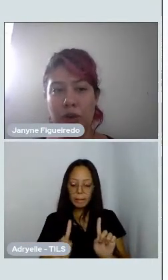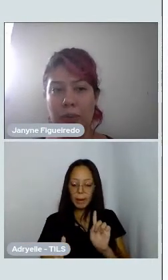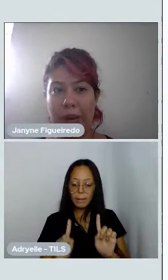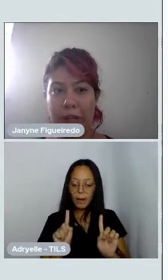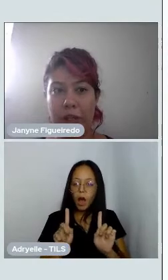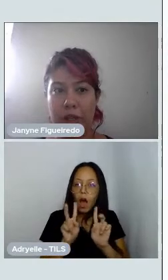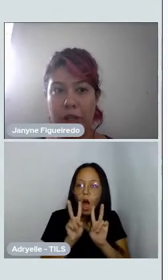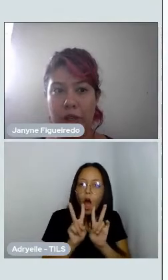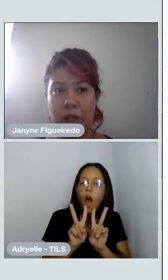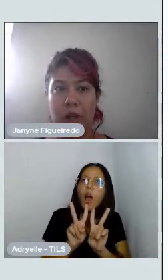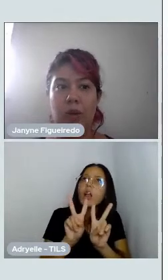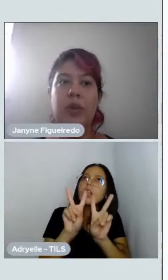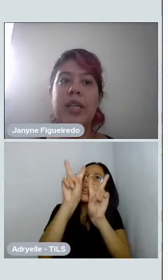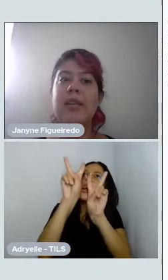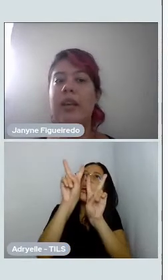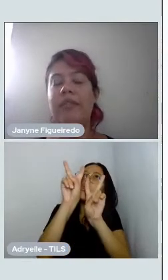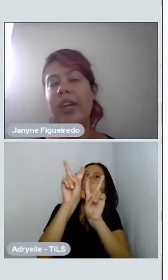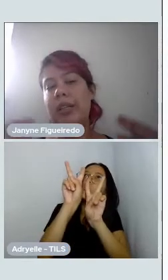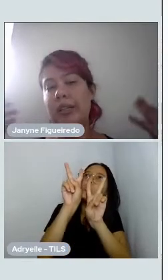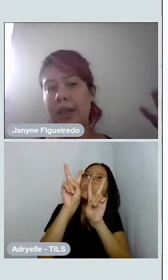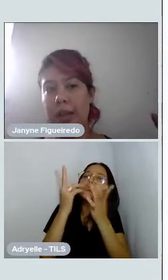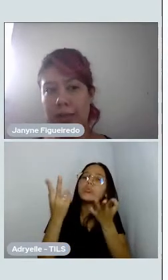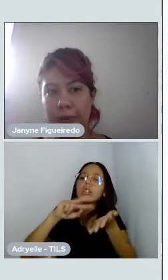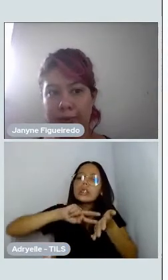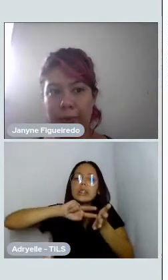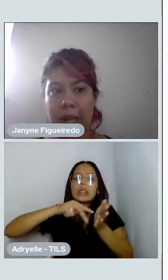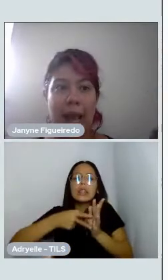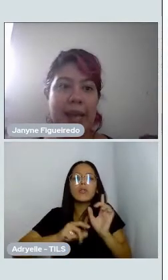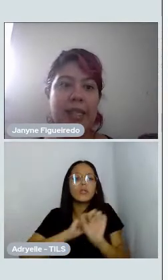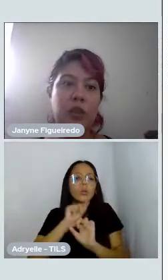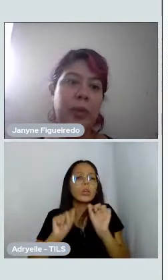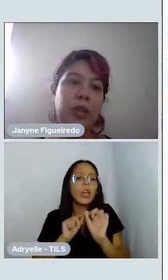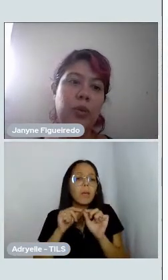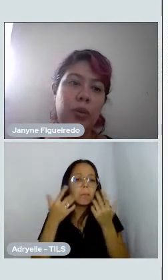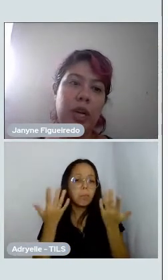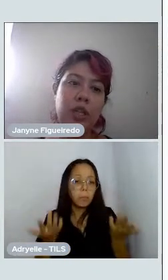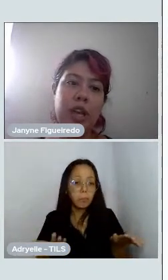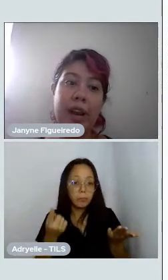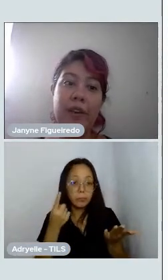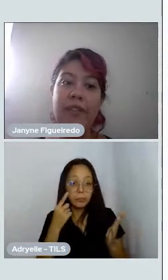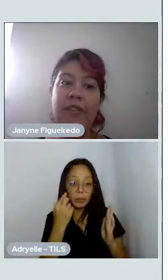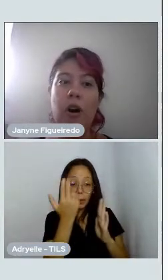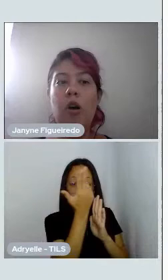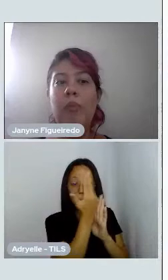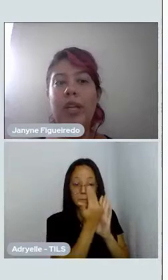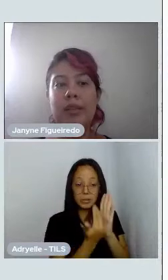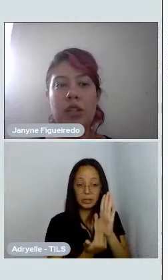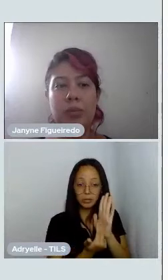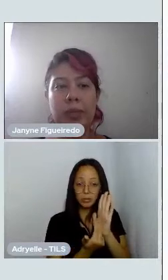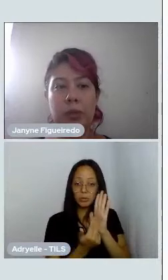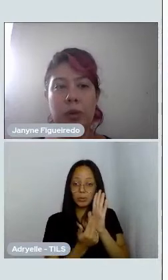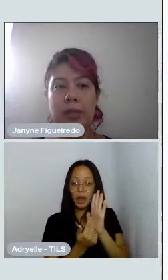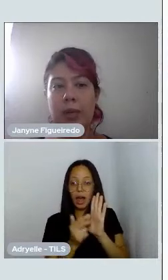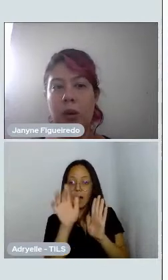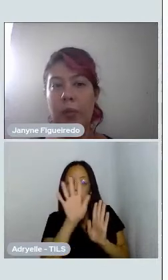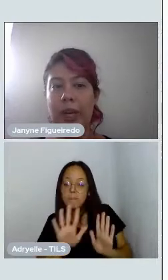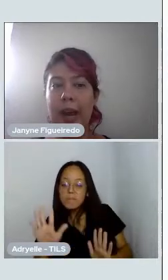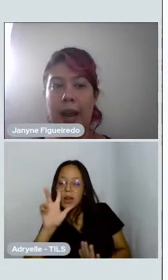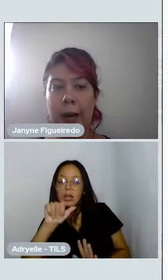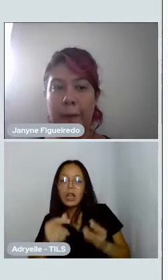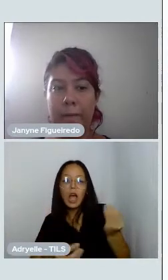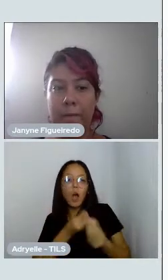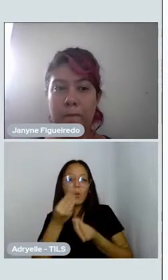de pinturas rupestres. O que significa dizer isso? Essas pinturas eram a forma dessas pessoas